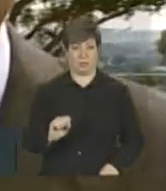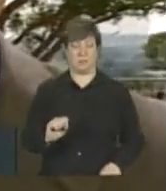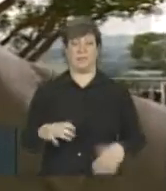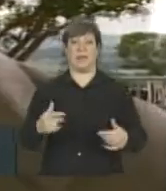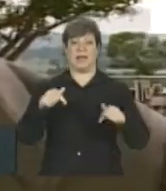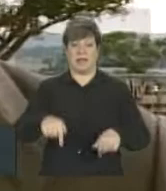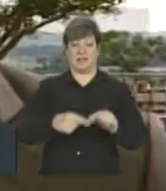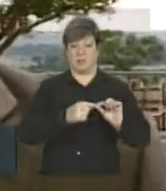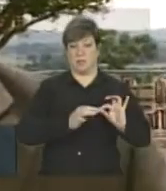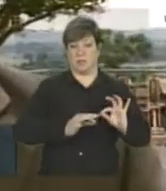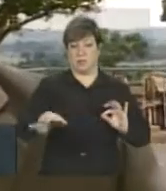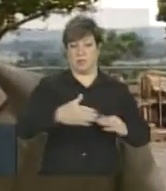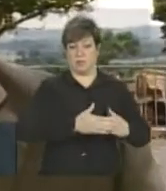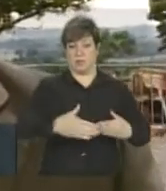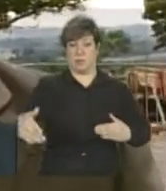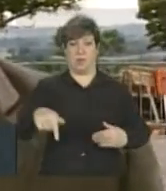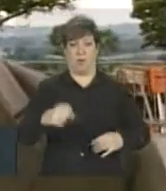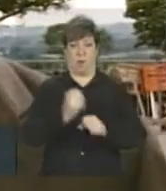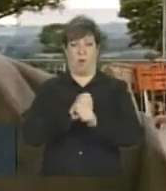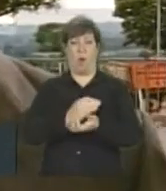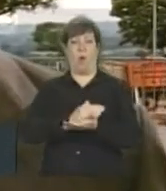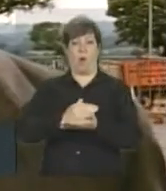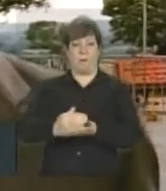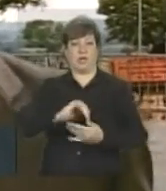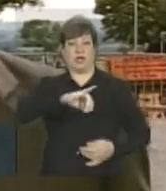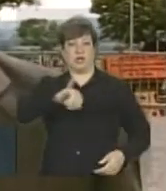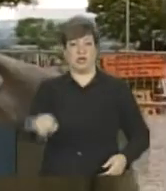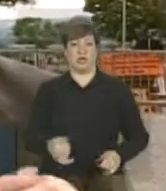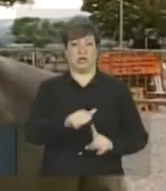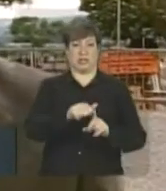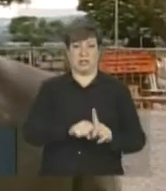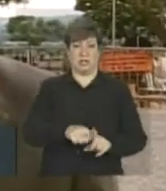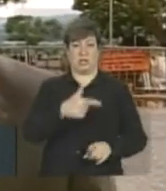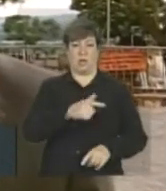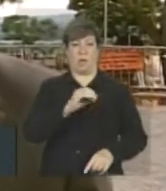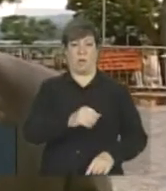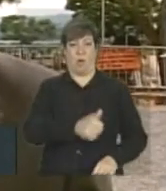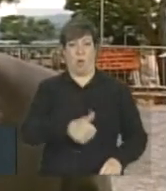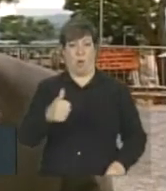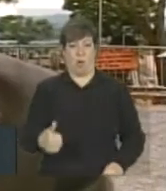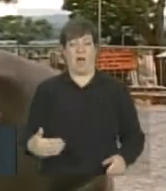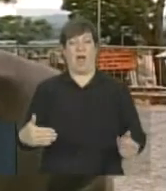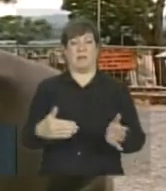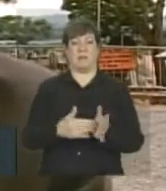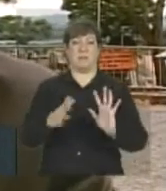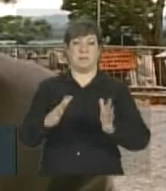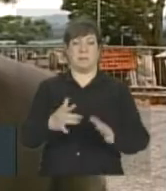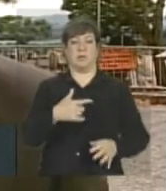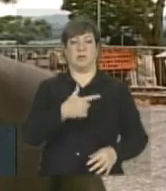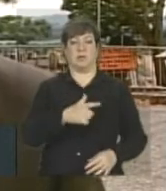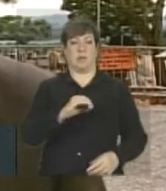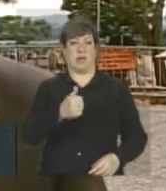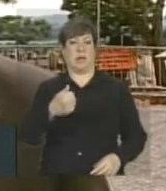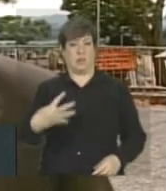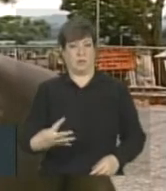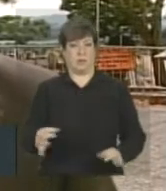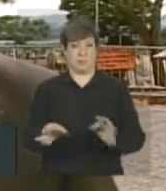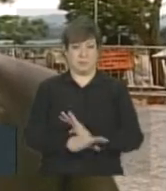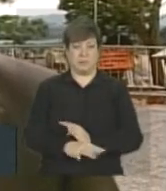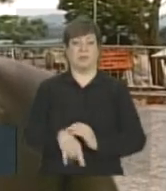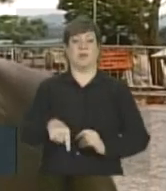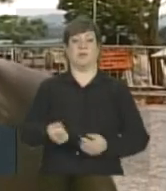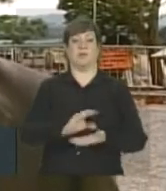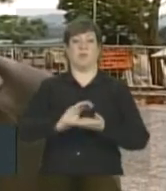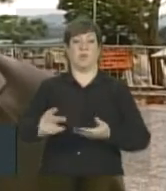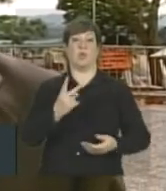neste trecho da obra que teve início em janeiro de 2011 e tem término previsto para 2014 estão sendo